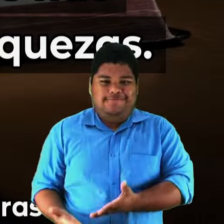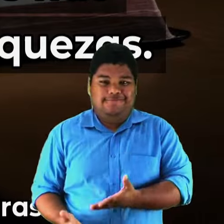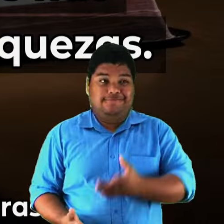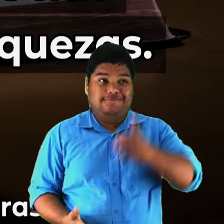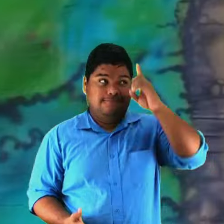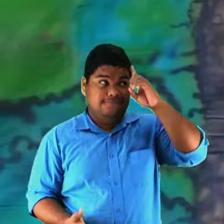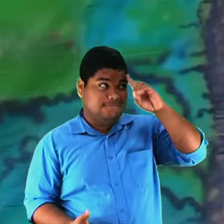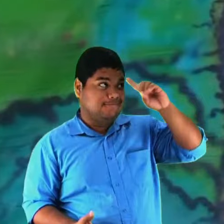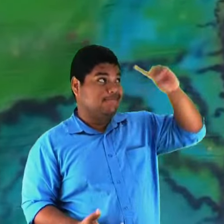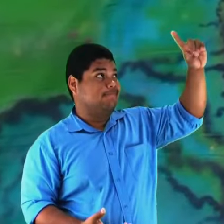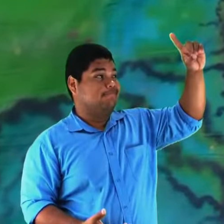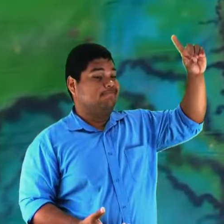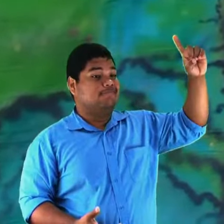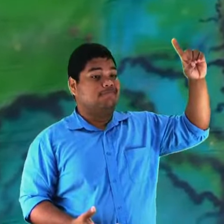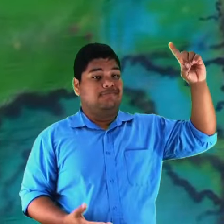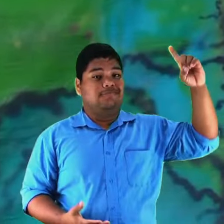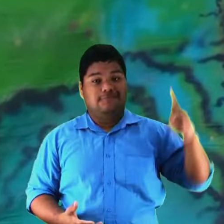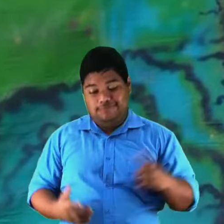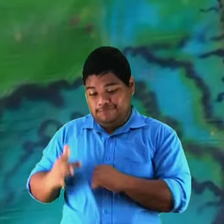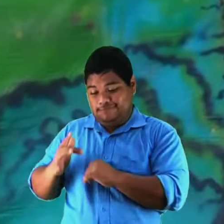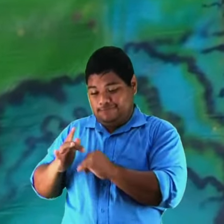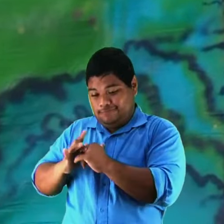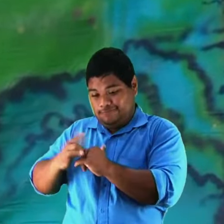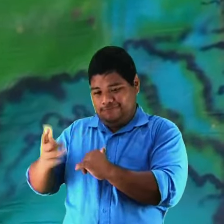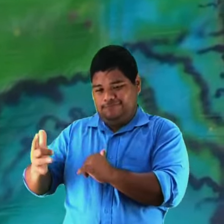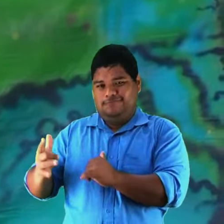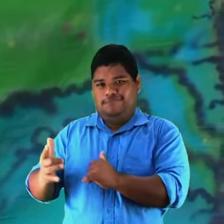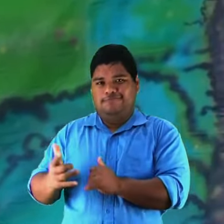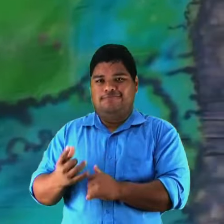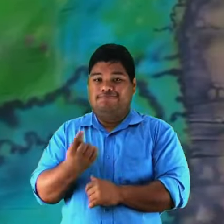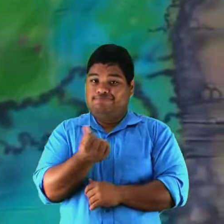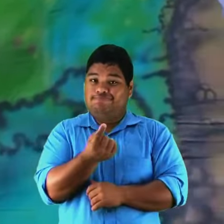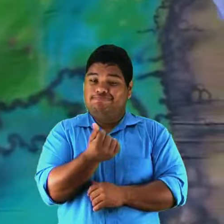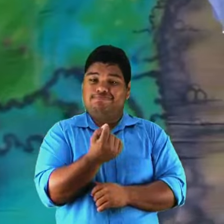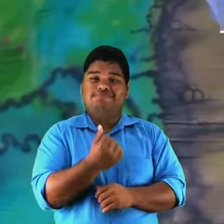Aqui, nós olhamos a segunda afirmação.